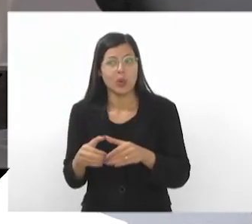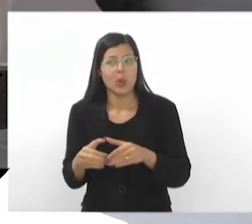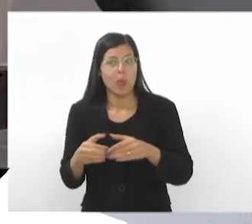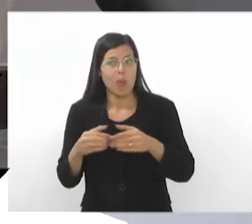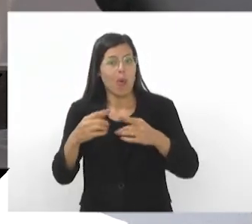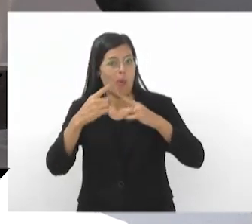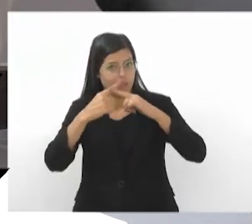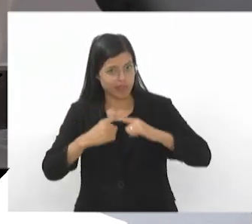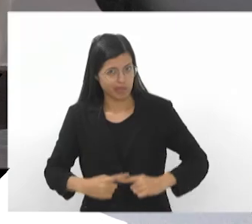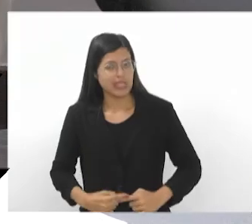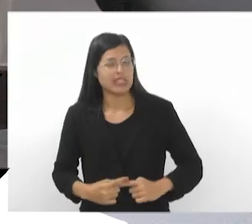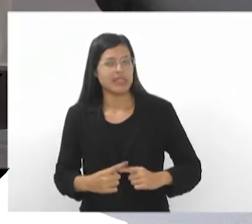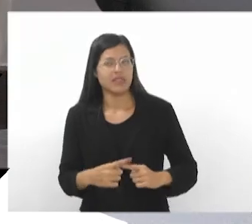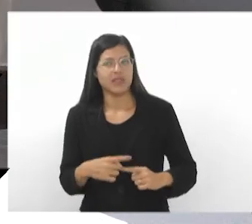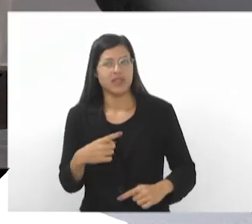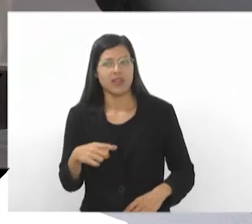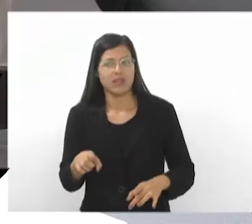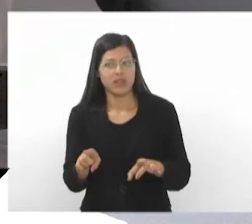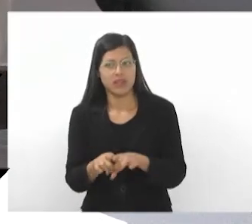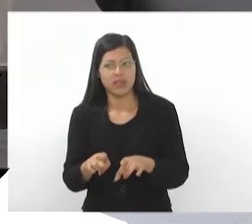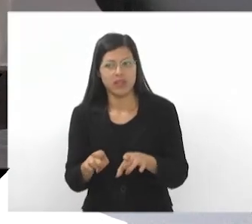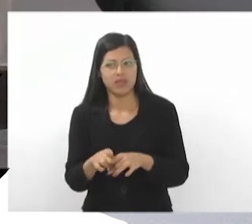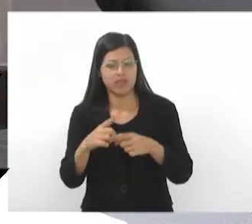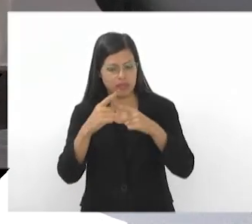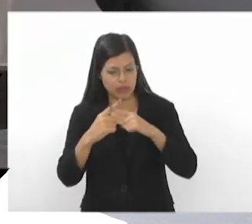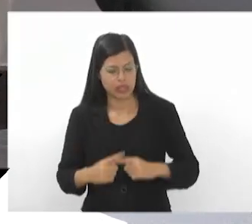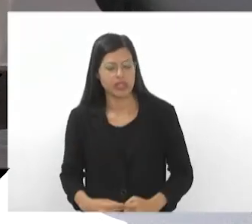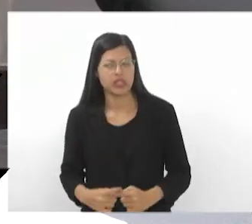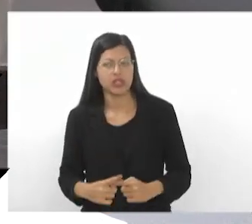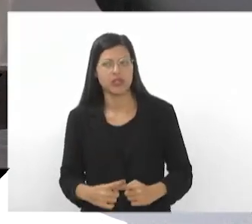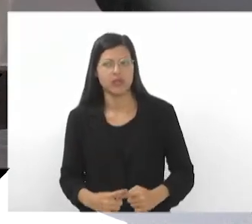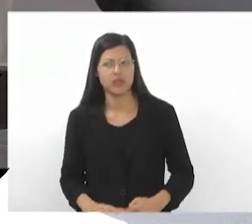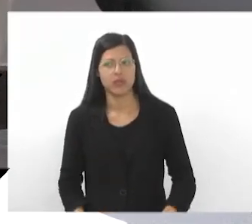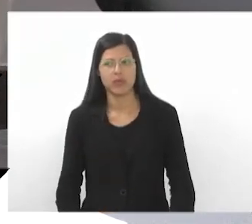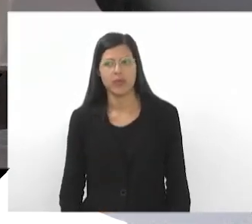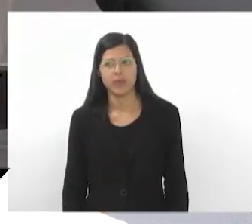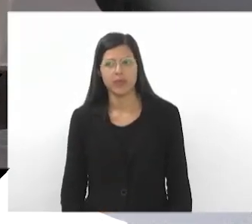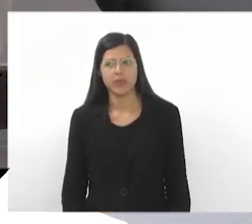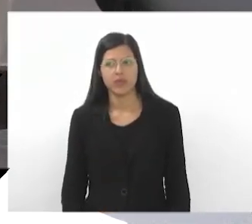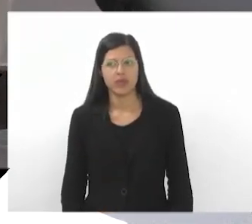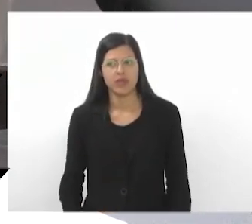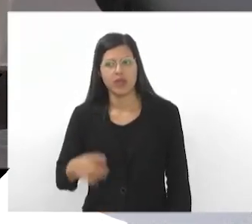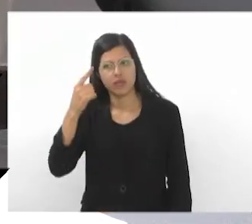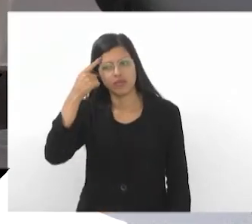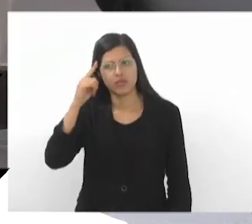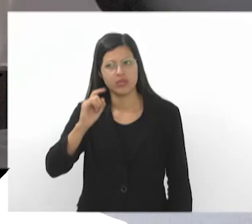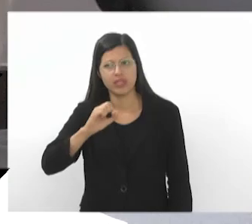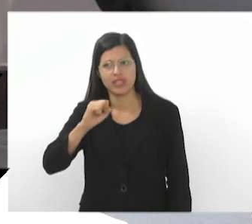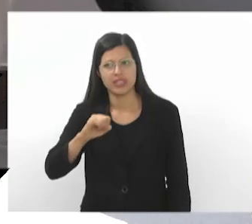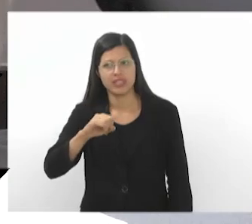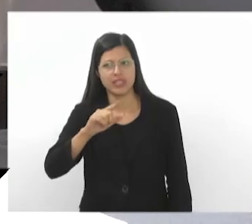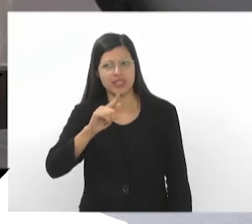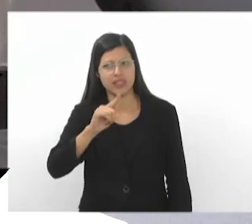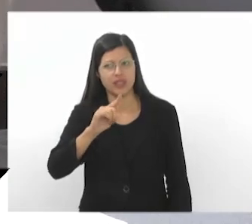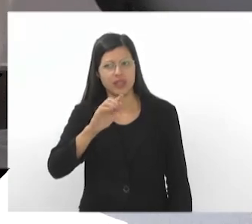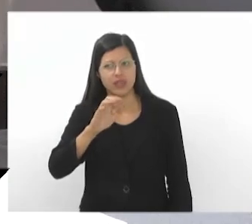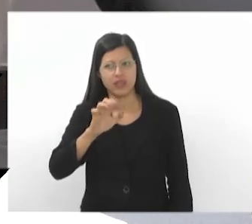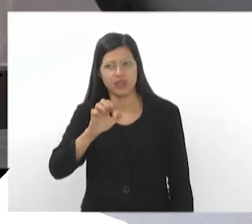competitivo. Jogou pelo Flamengo depois do Fefeu, não jogou? Muito competitivo. Eu não sei nem se o Gerson passou por lá.